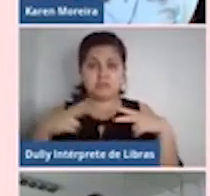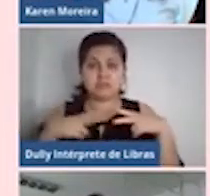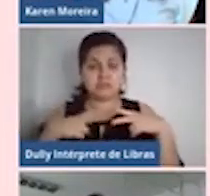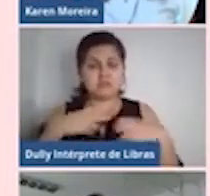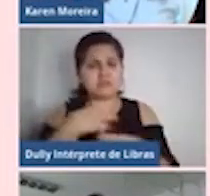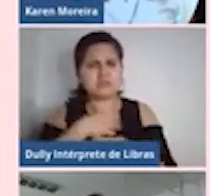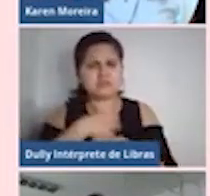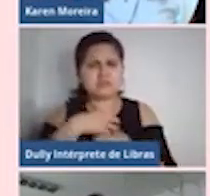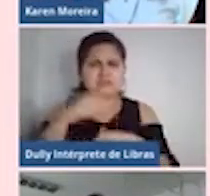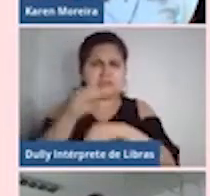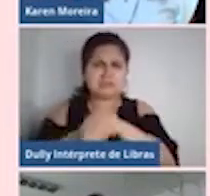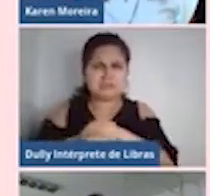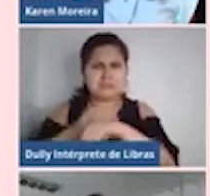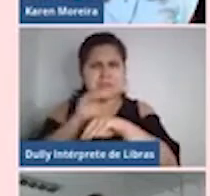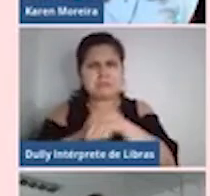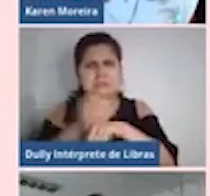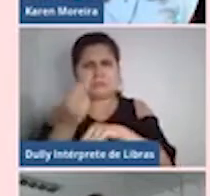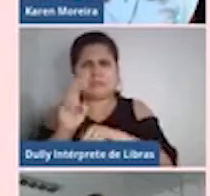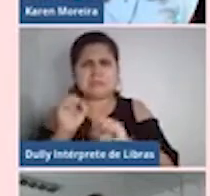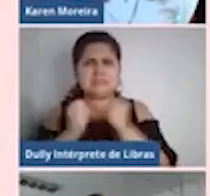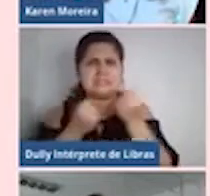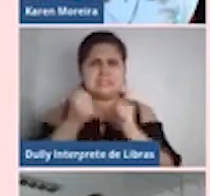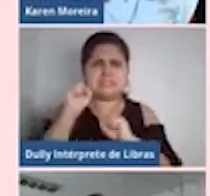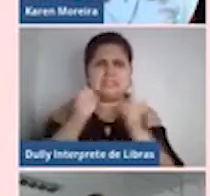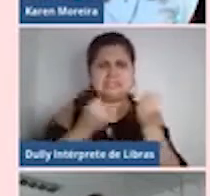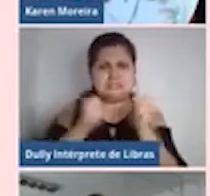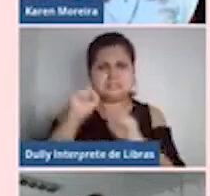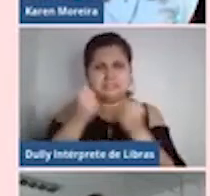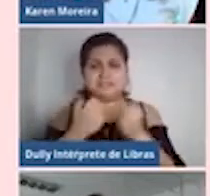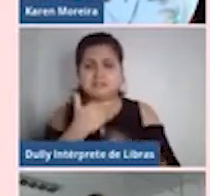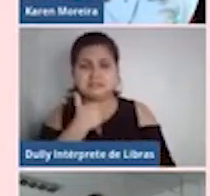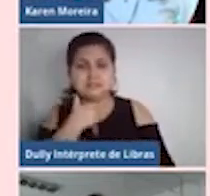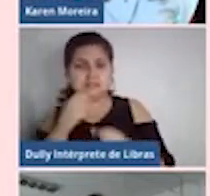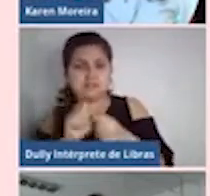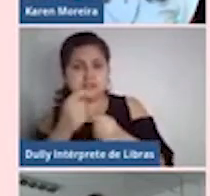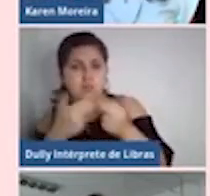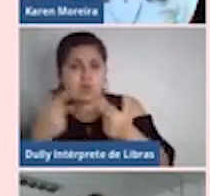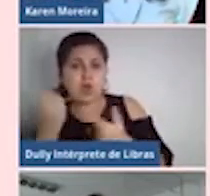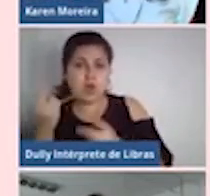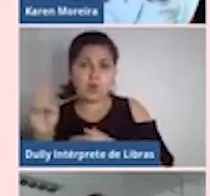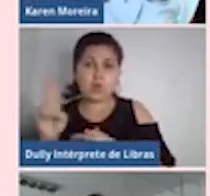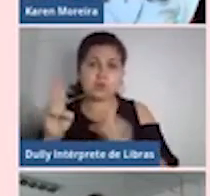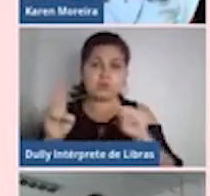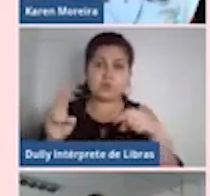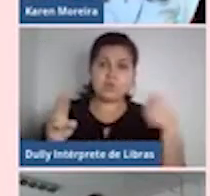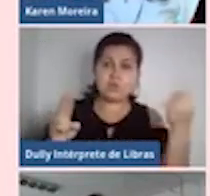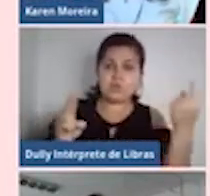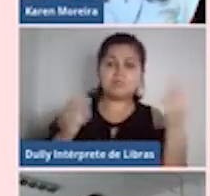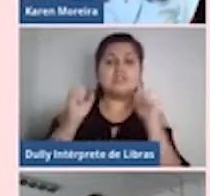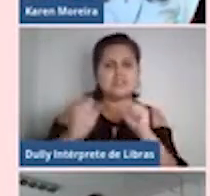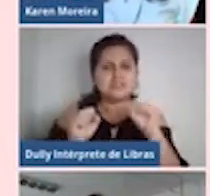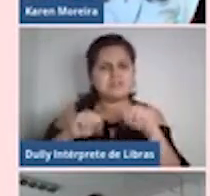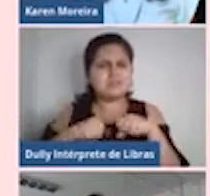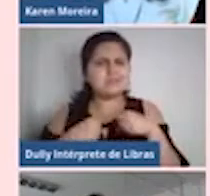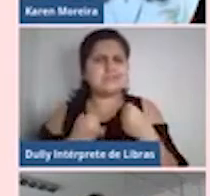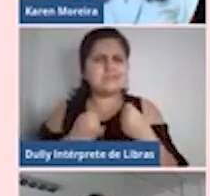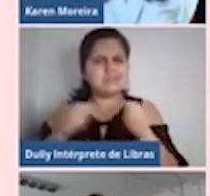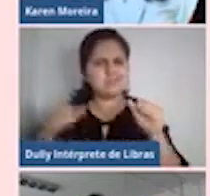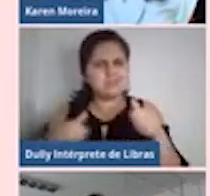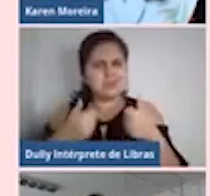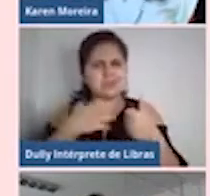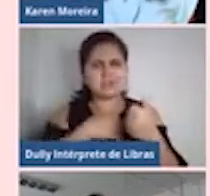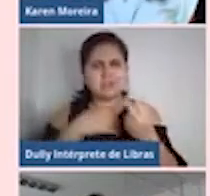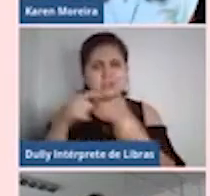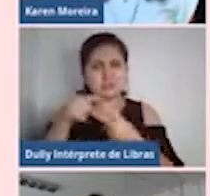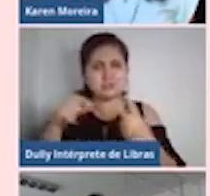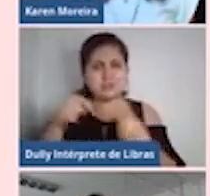sentir culpada ou te sentir ansiosa por não poder fazer um ou outro. Então, eu pude me dedicar da melhor forma para as duas